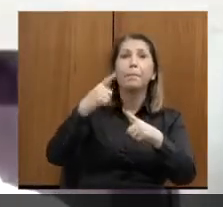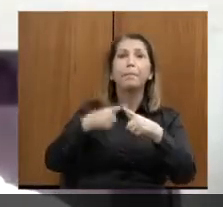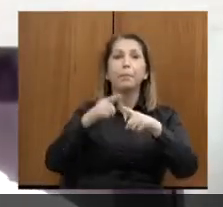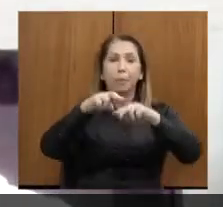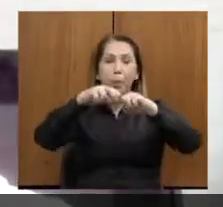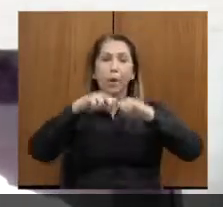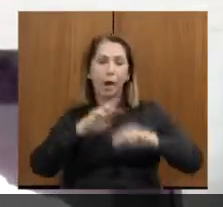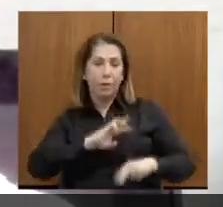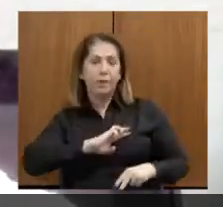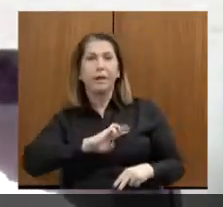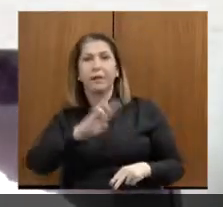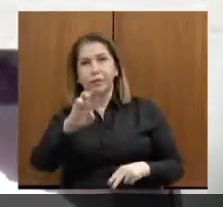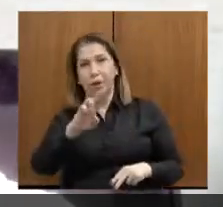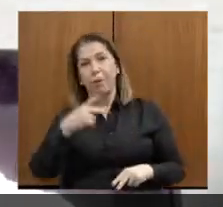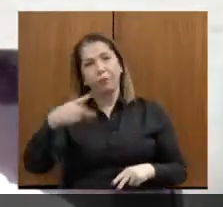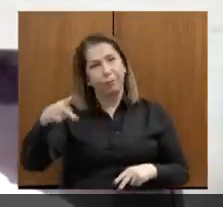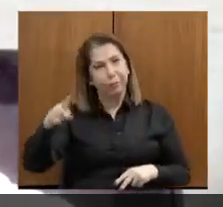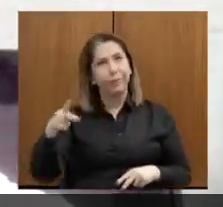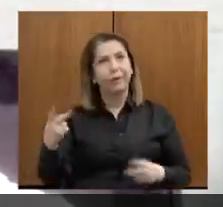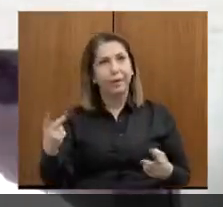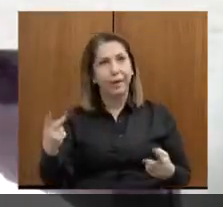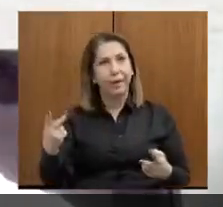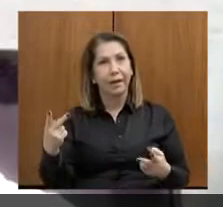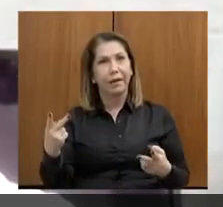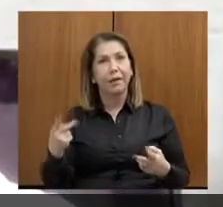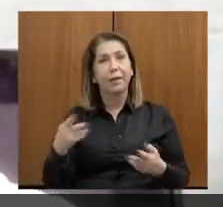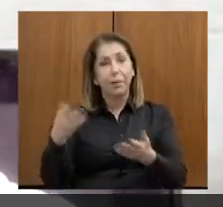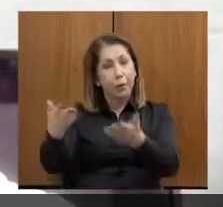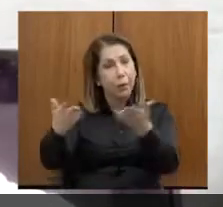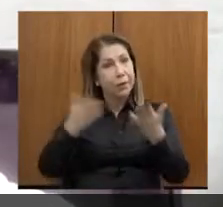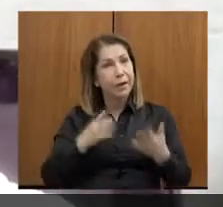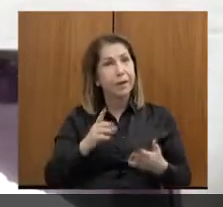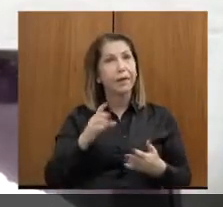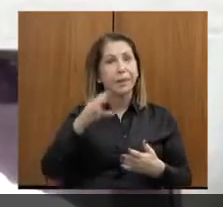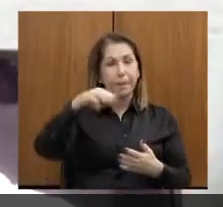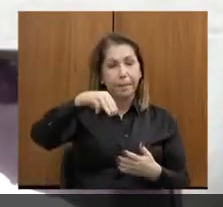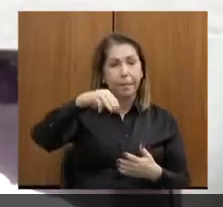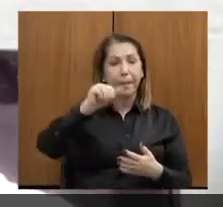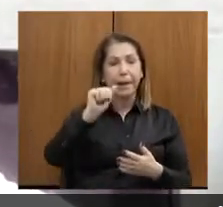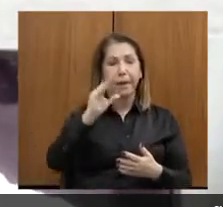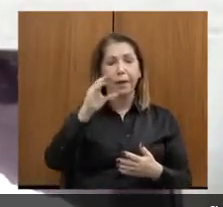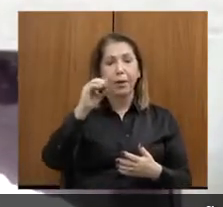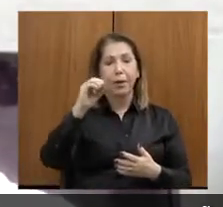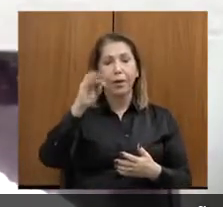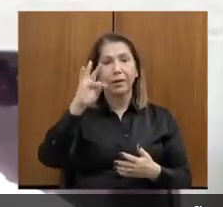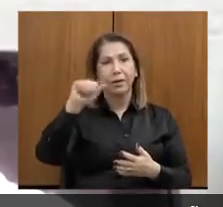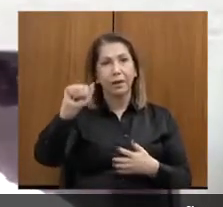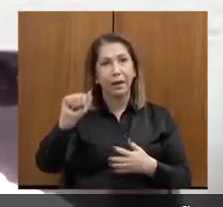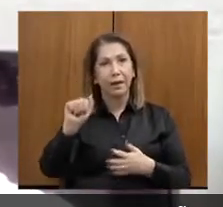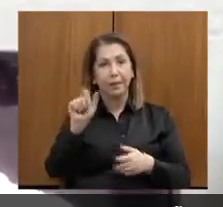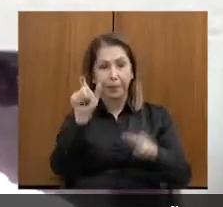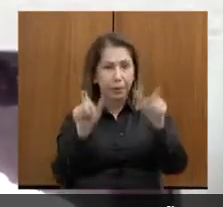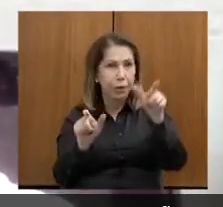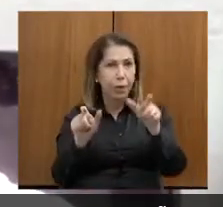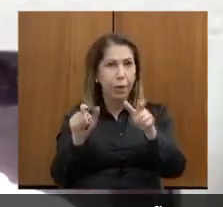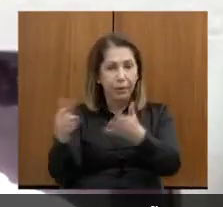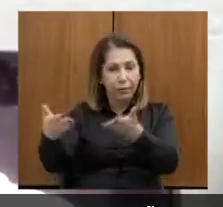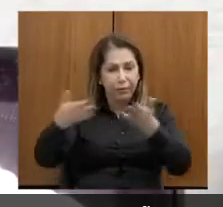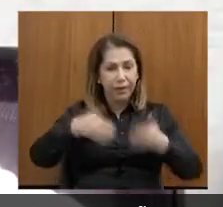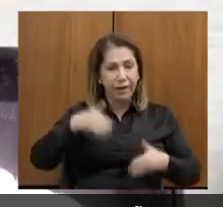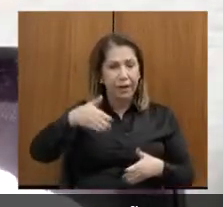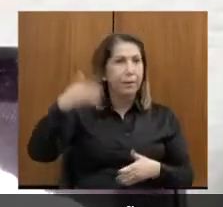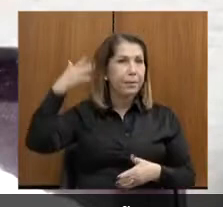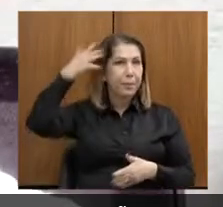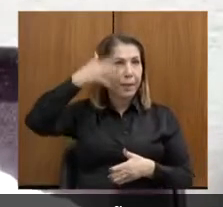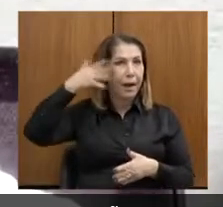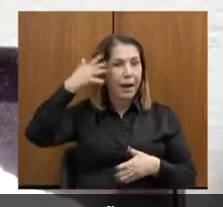e provavelmente sobre o pau na cota ele demais convidadas e convidados este baixo vão tratar de uma maneira mais Ampla